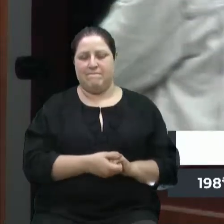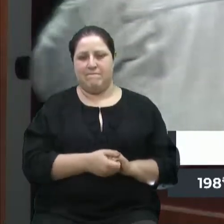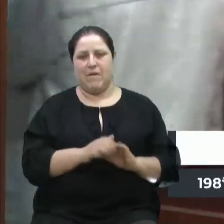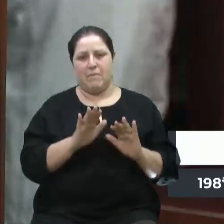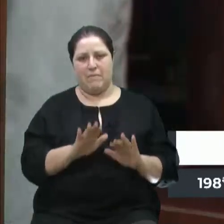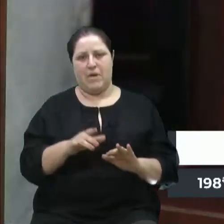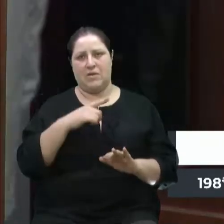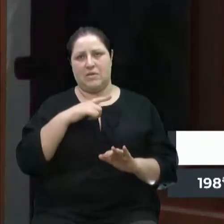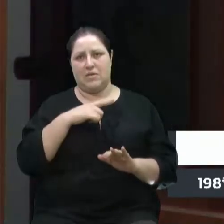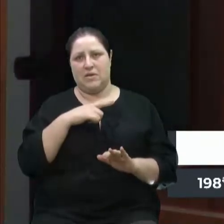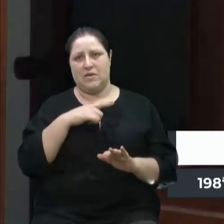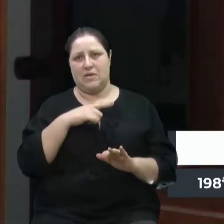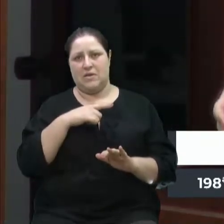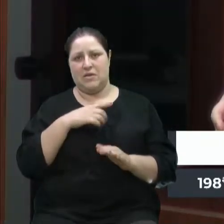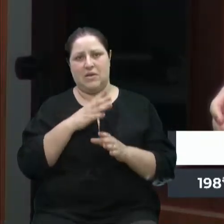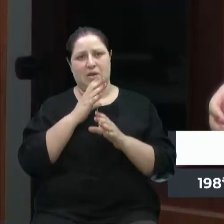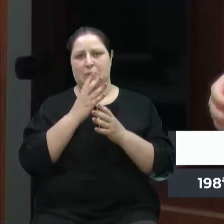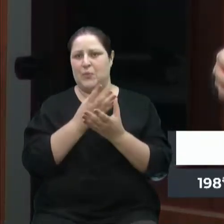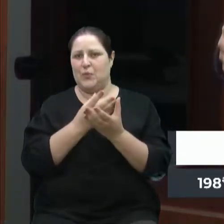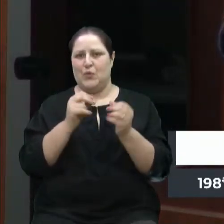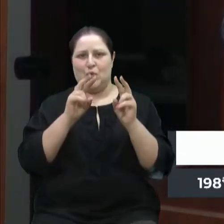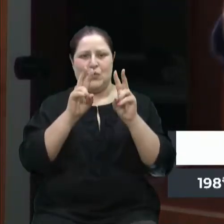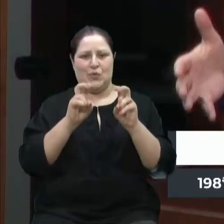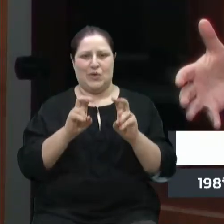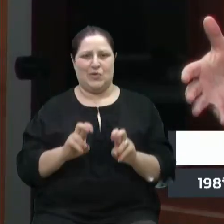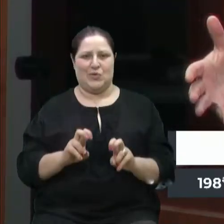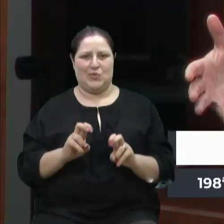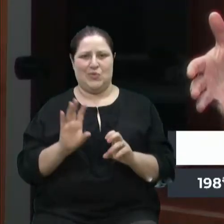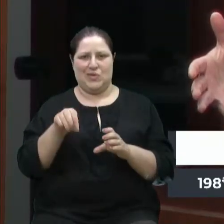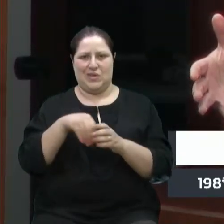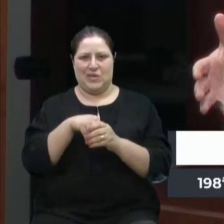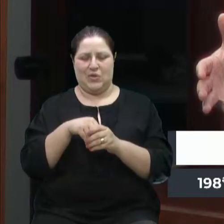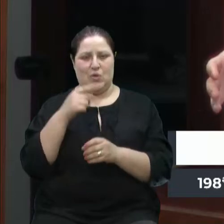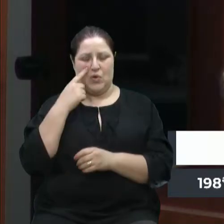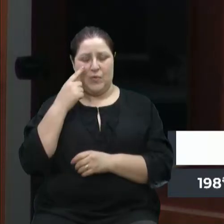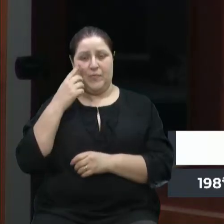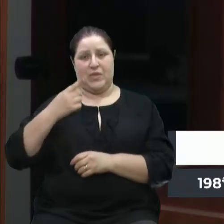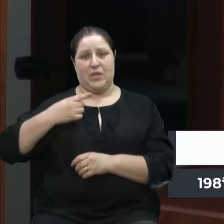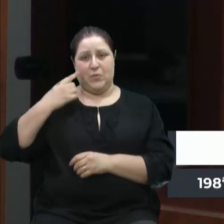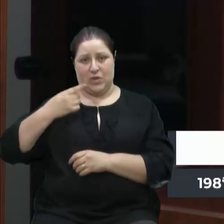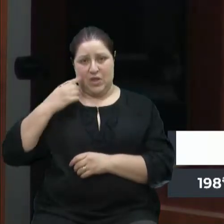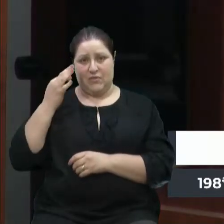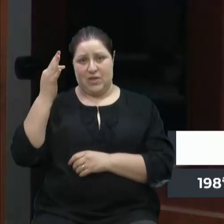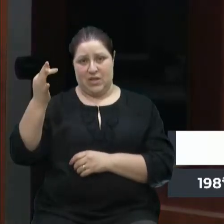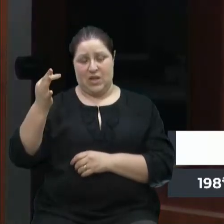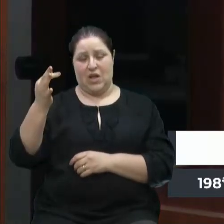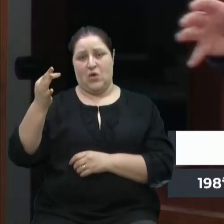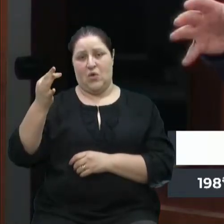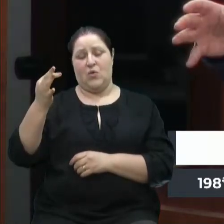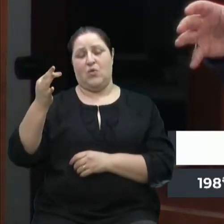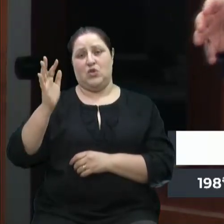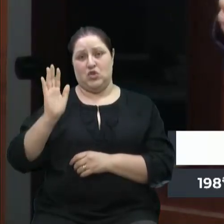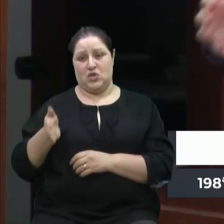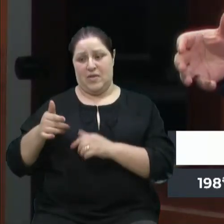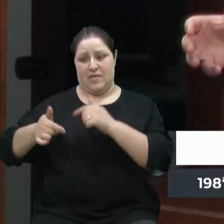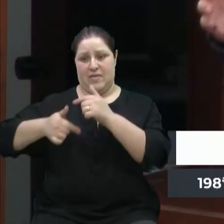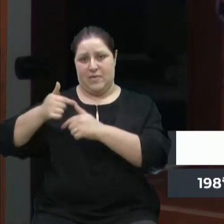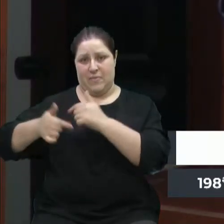com o somatório de todas essas questões. Os deputados federais eleitos já têm um valor absurdo